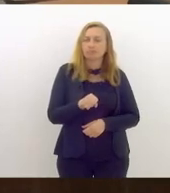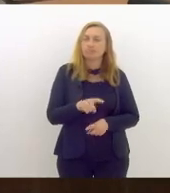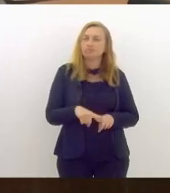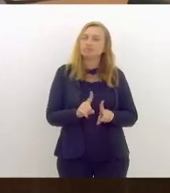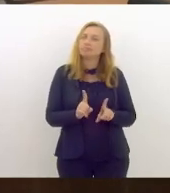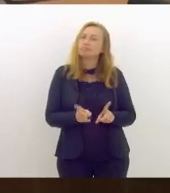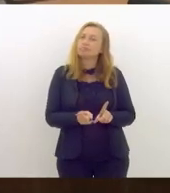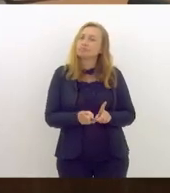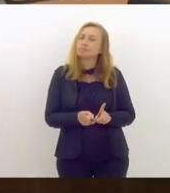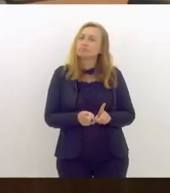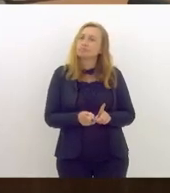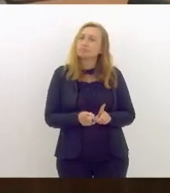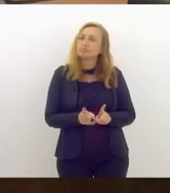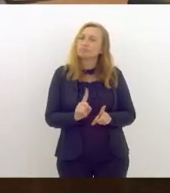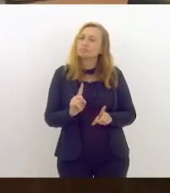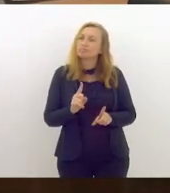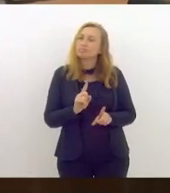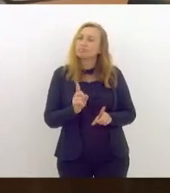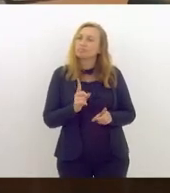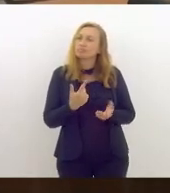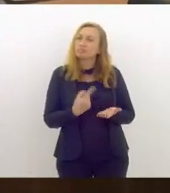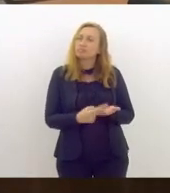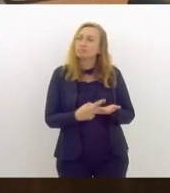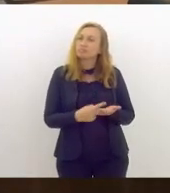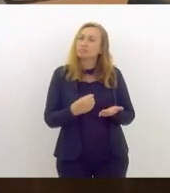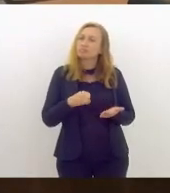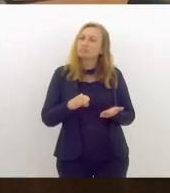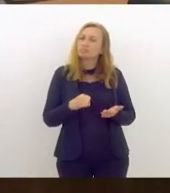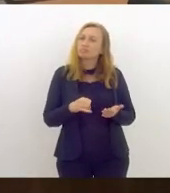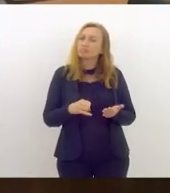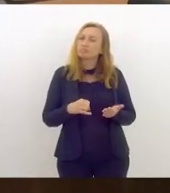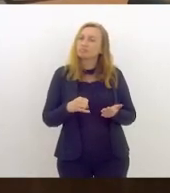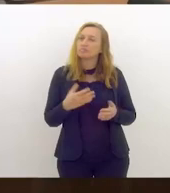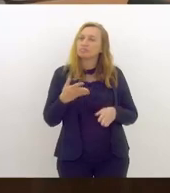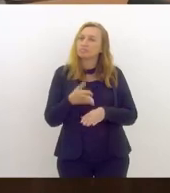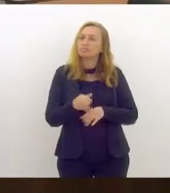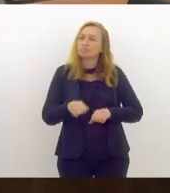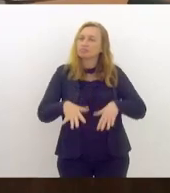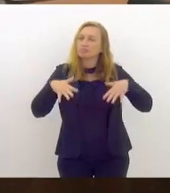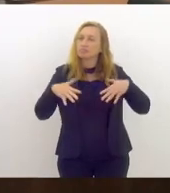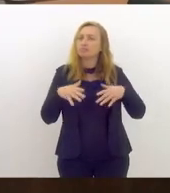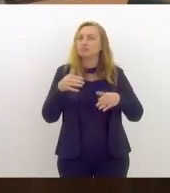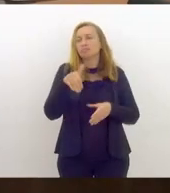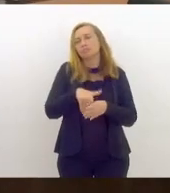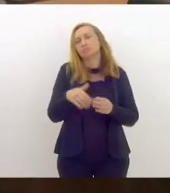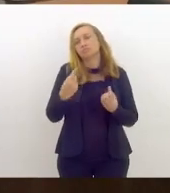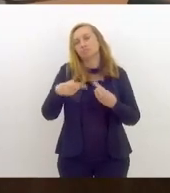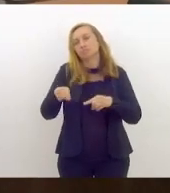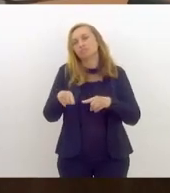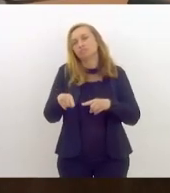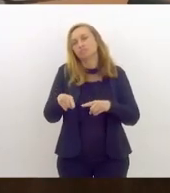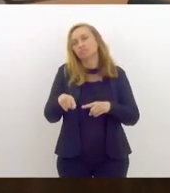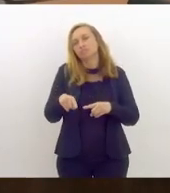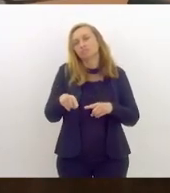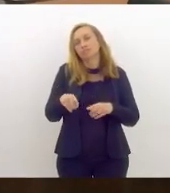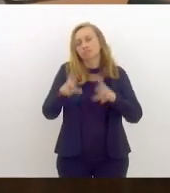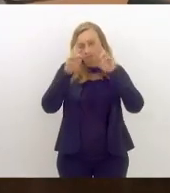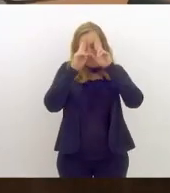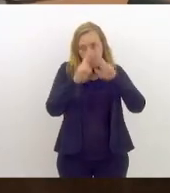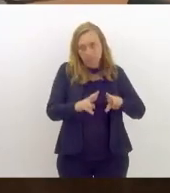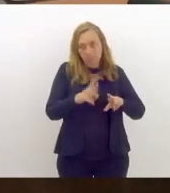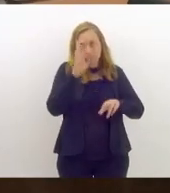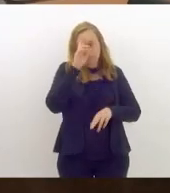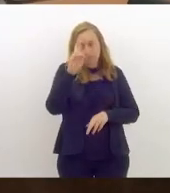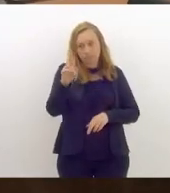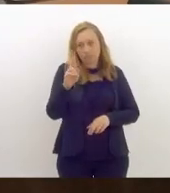mas sem compromisso, se isso evoluir para o plenário, de votar contra, com todo respeito à Vossa Excelência,